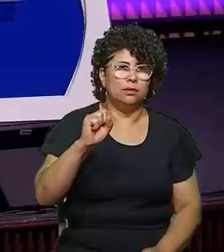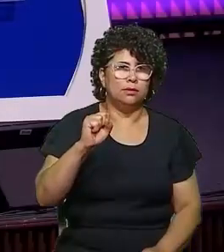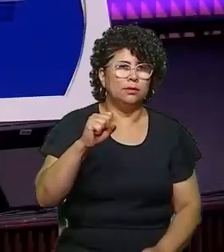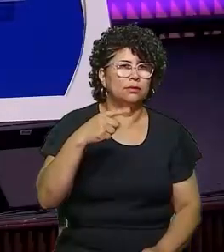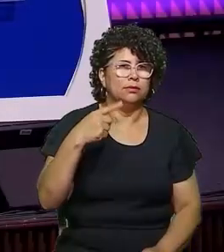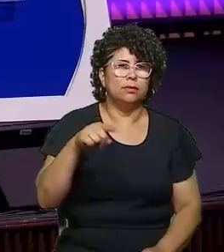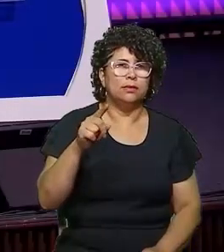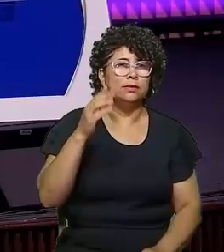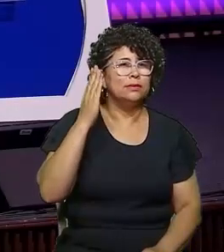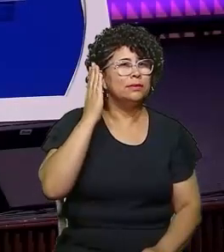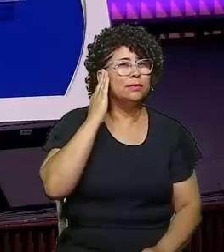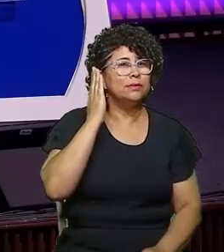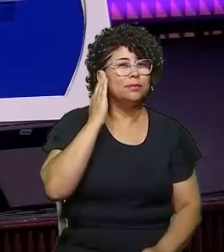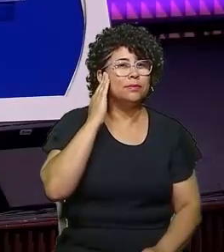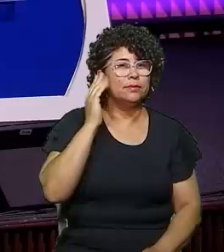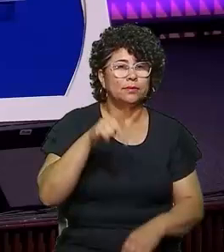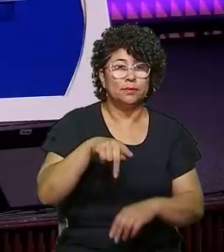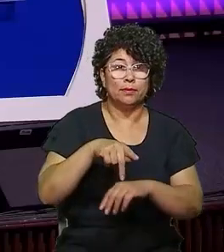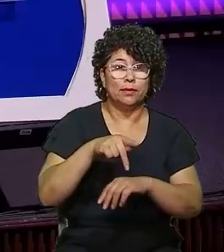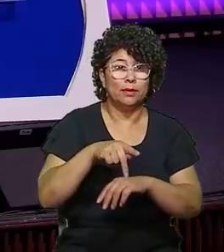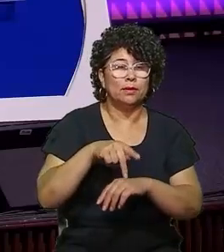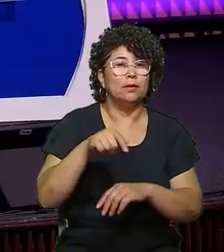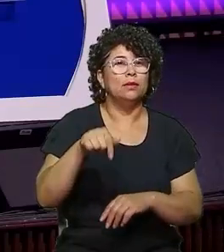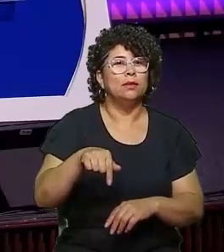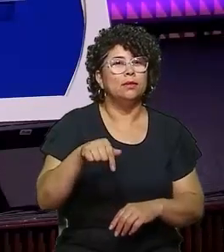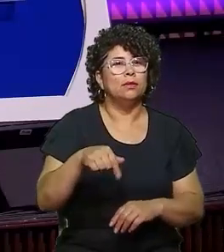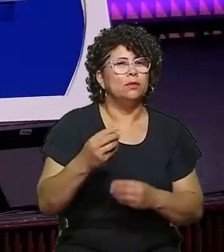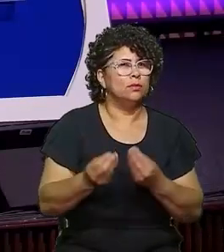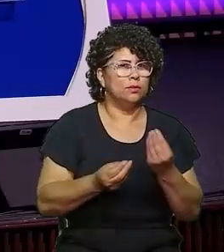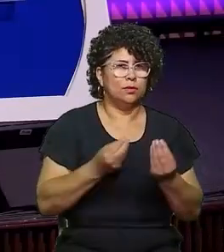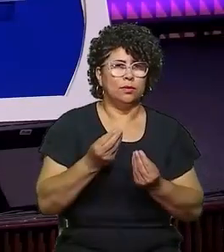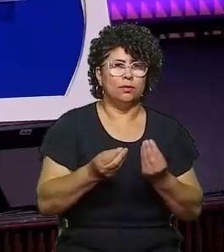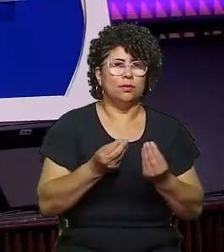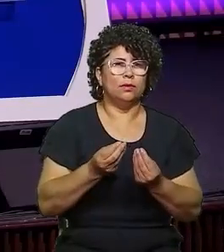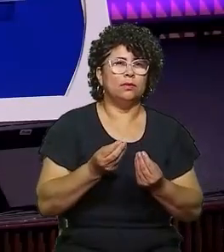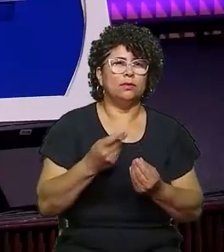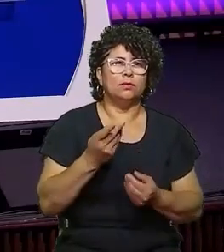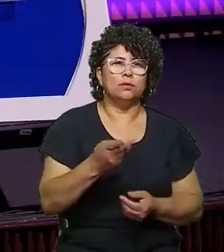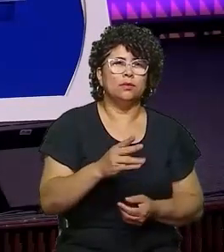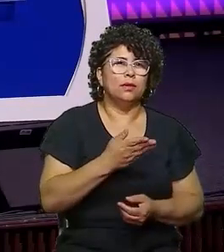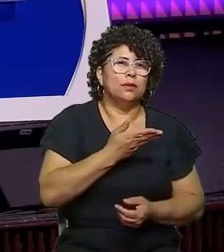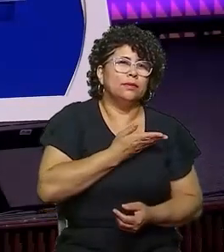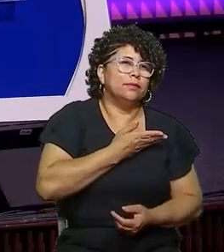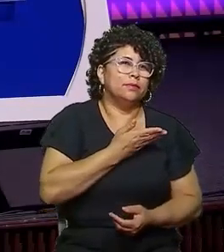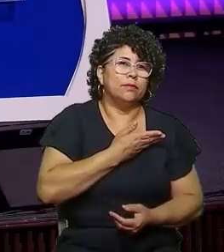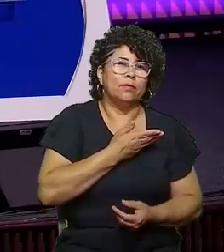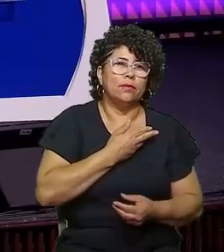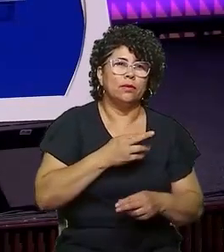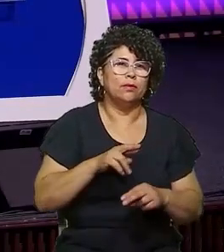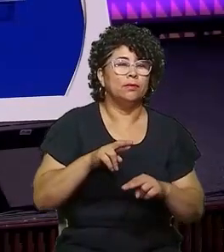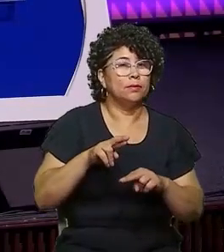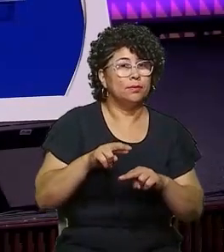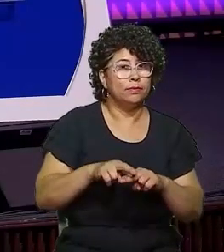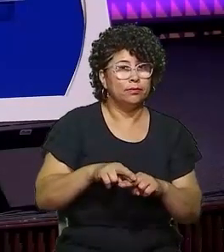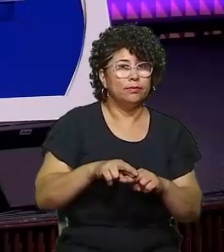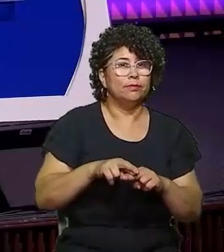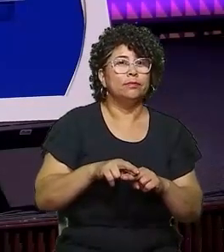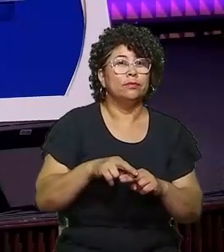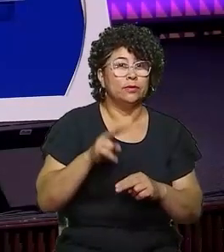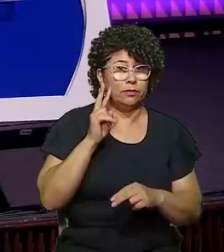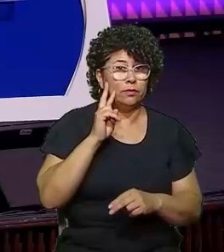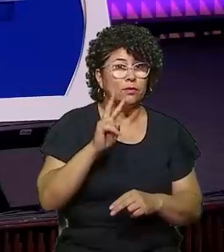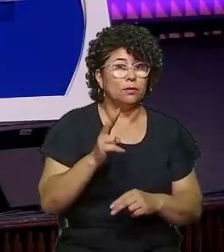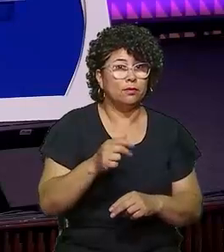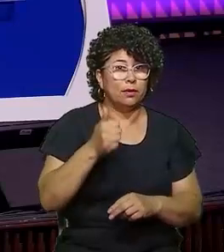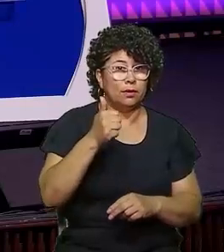quero saber aqui como é que você ficou amigo do Drummond. Mas você está com a primeira edição da Rosa do Povo aqui. Sim, que eu estou doido para